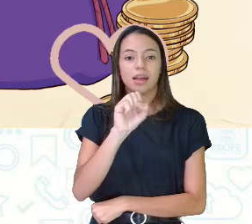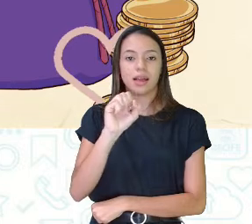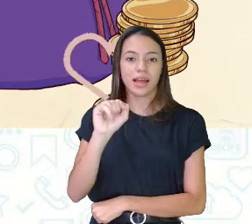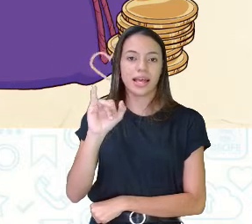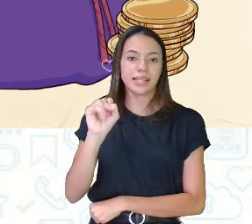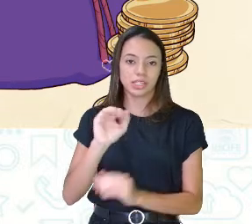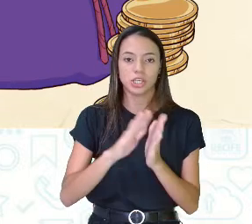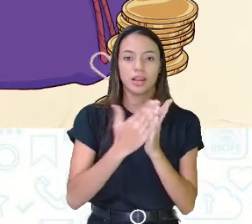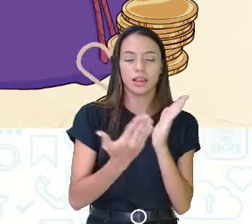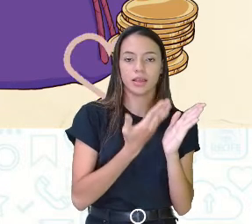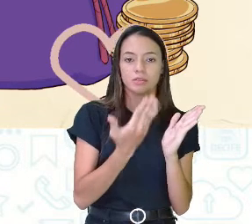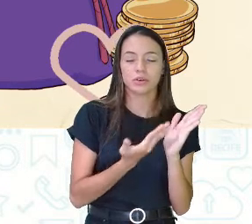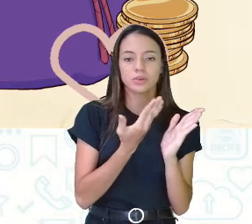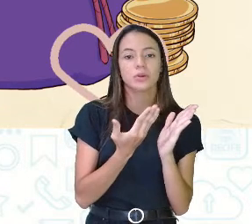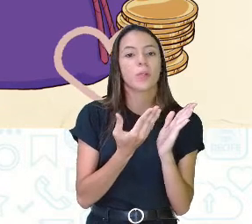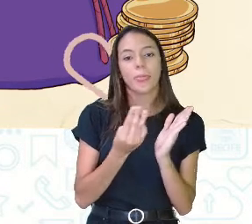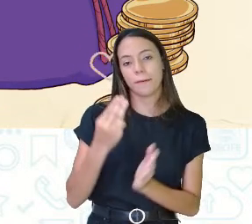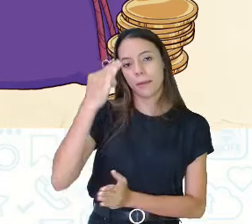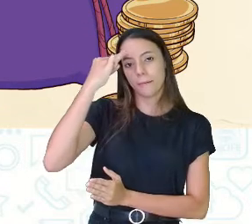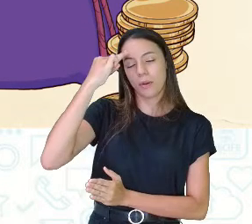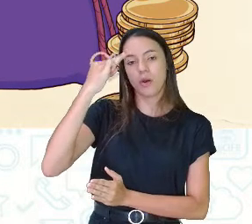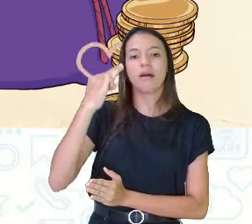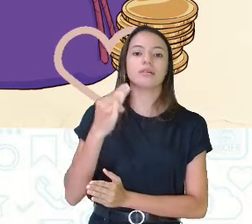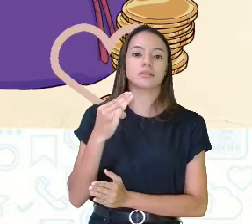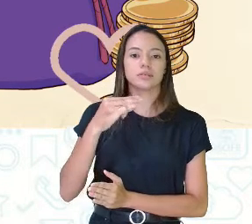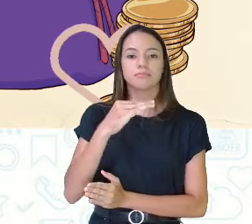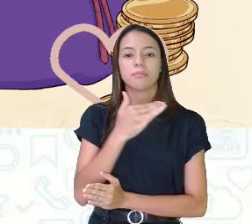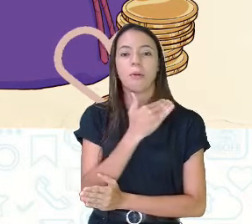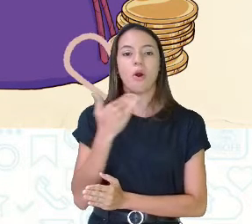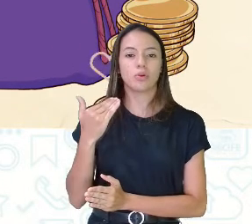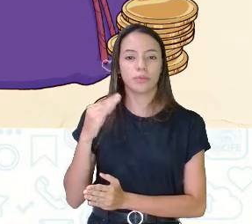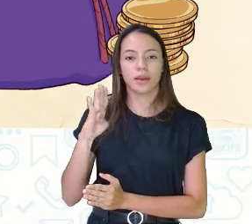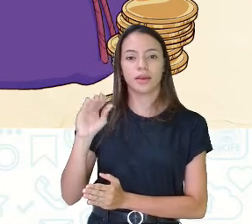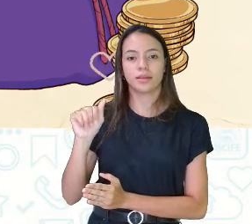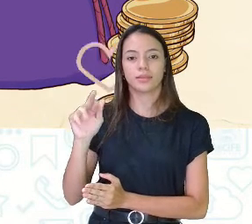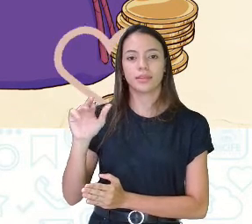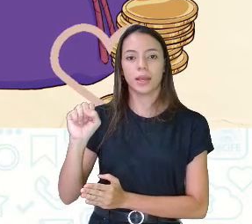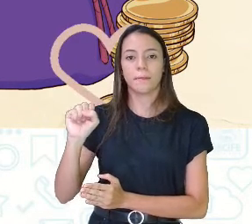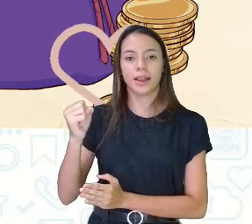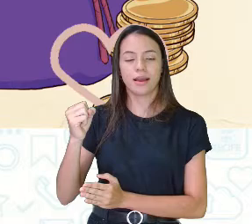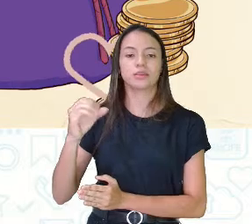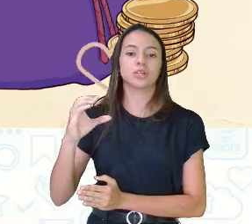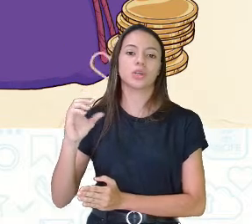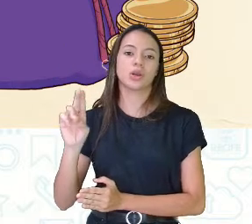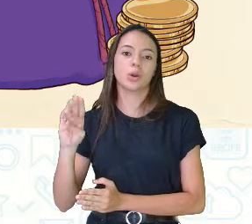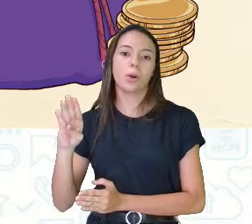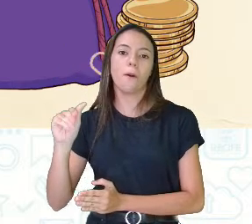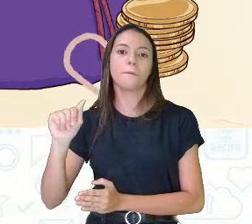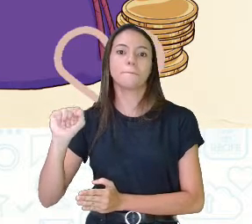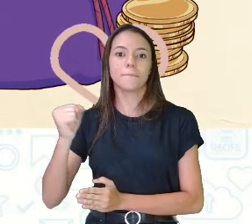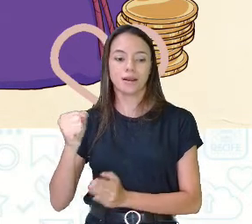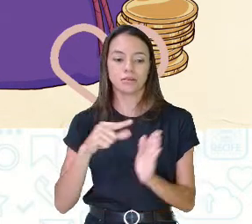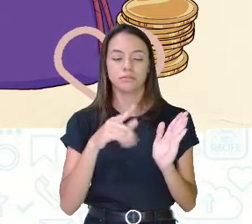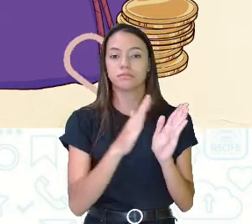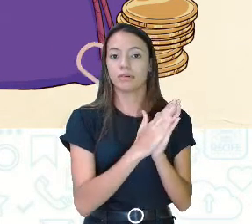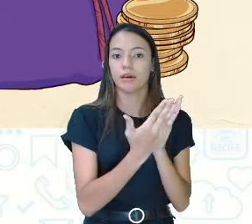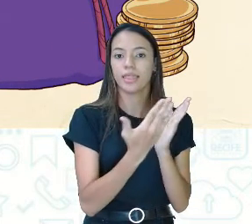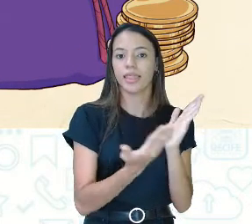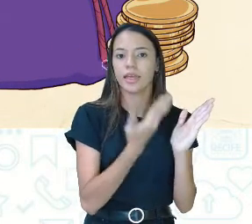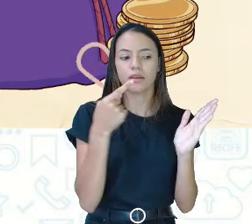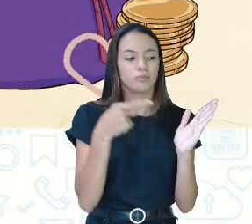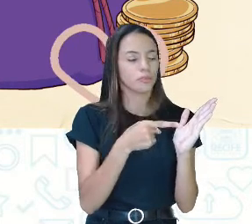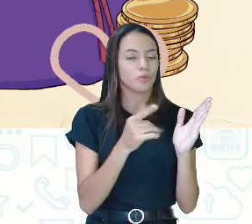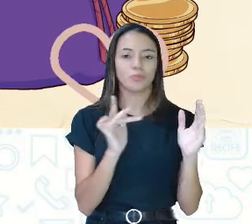de Brás Cubas, que é em si uma das obras mais irônicas de Machado de